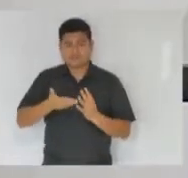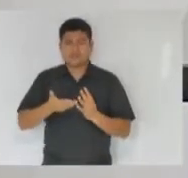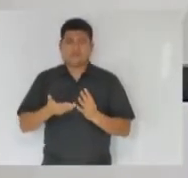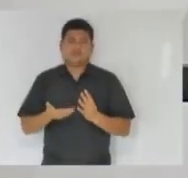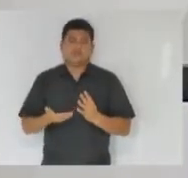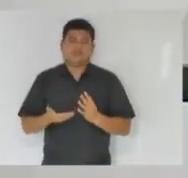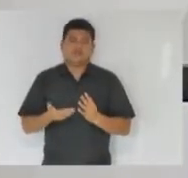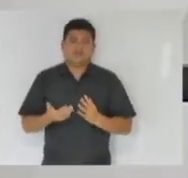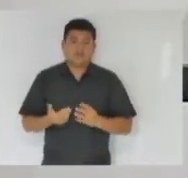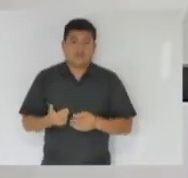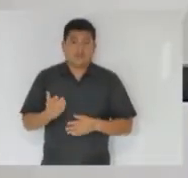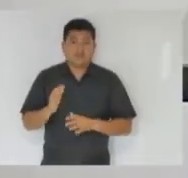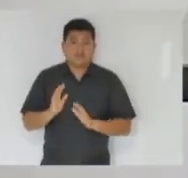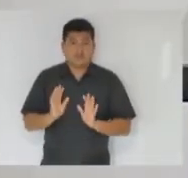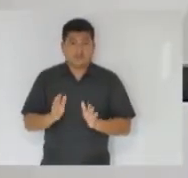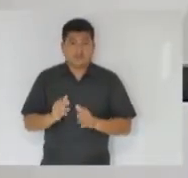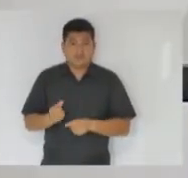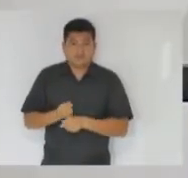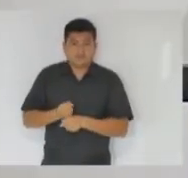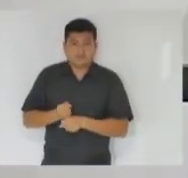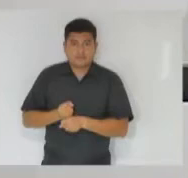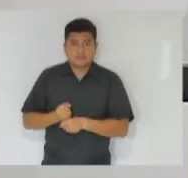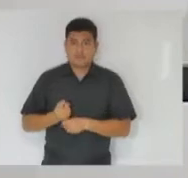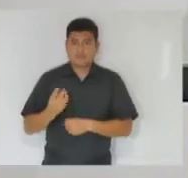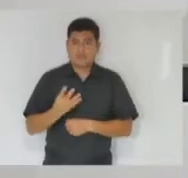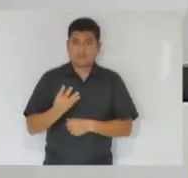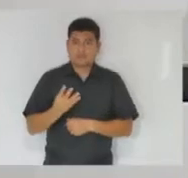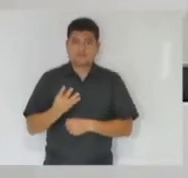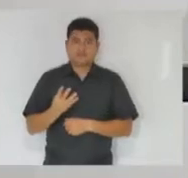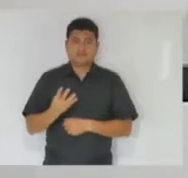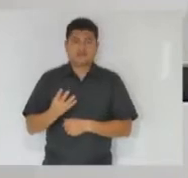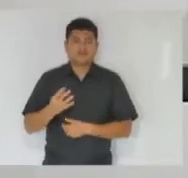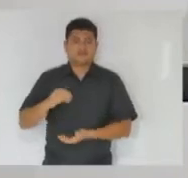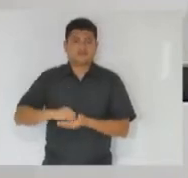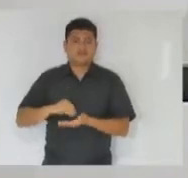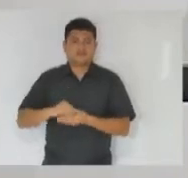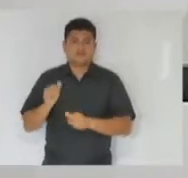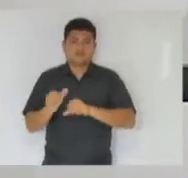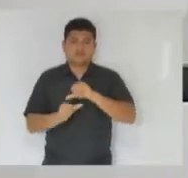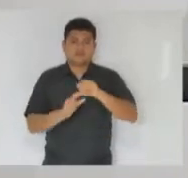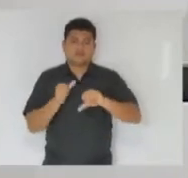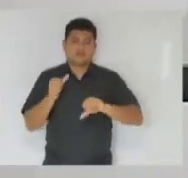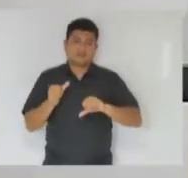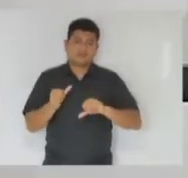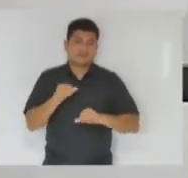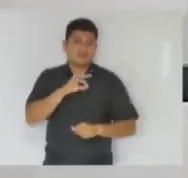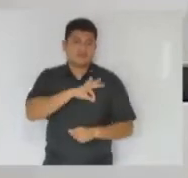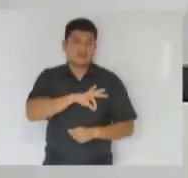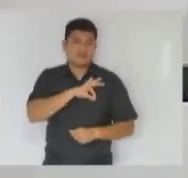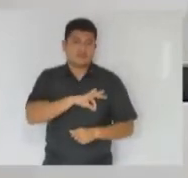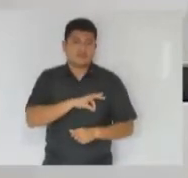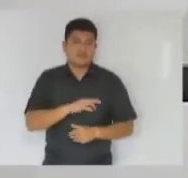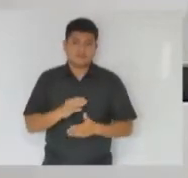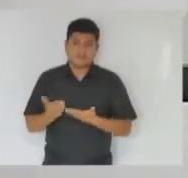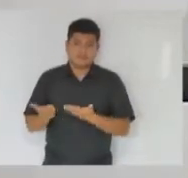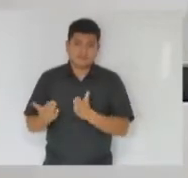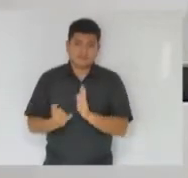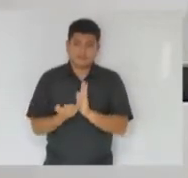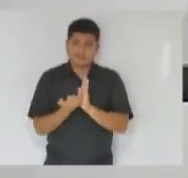se repassando já há 4 anos esse convênio sem reajuste. E aí defasou, é claro, não tem